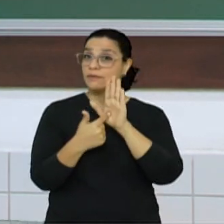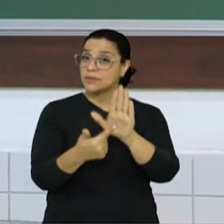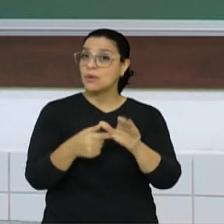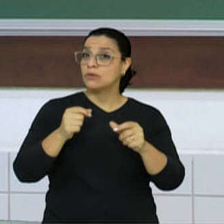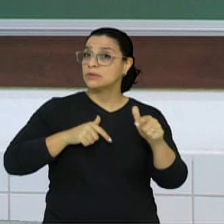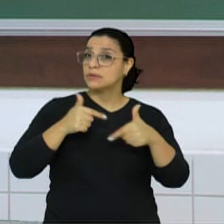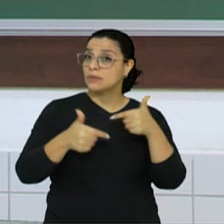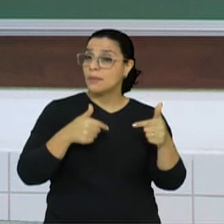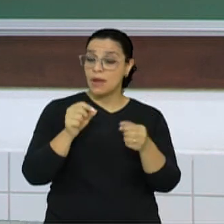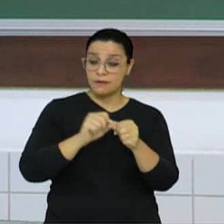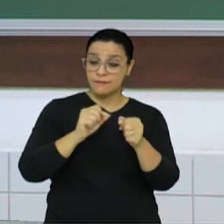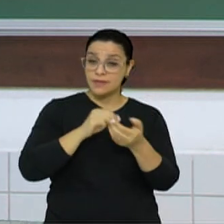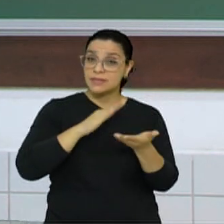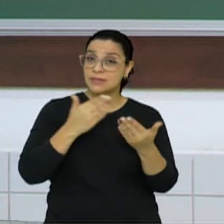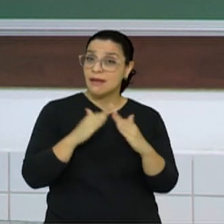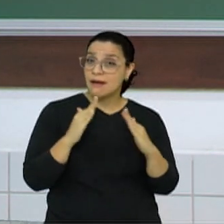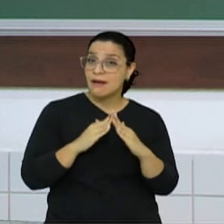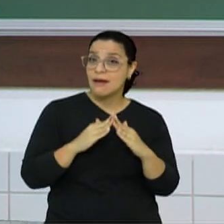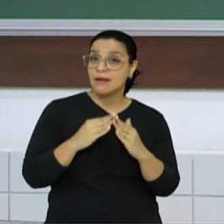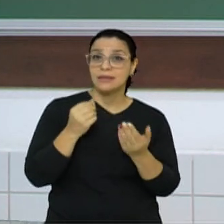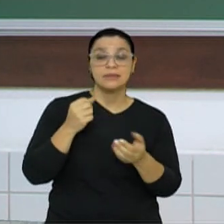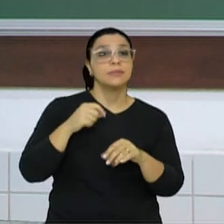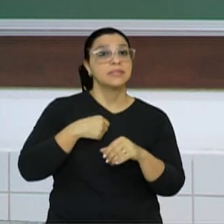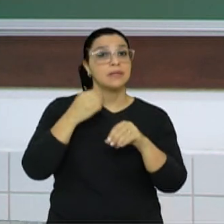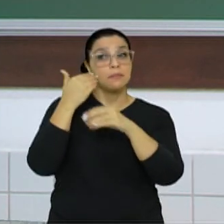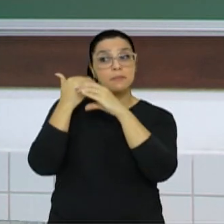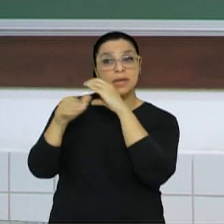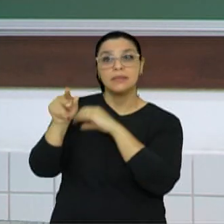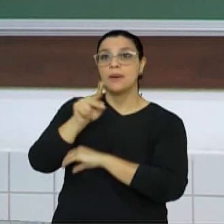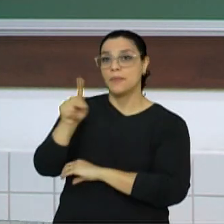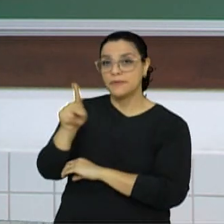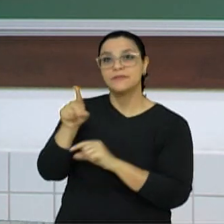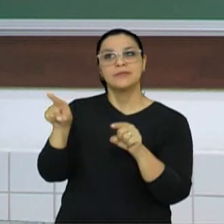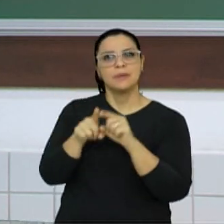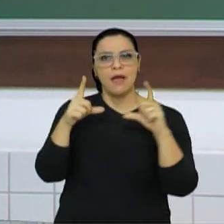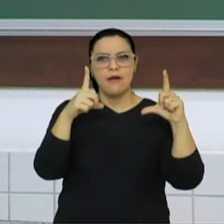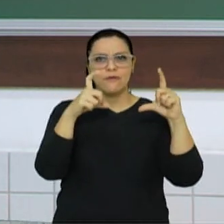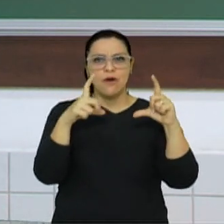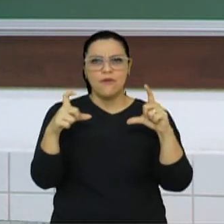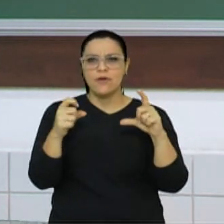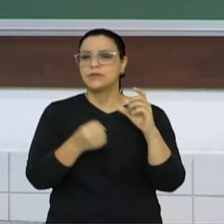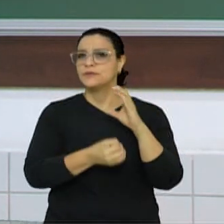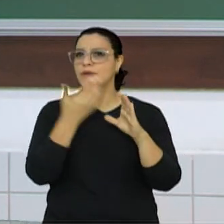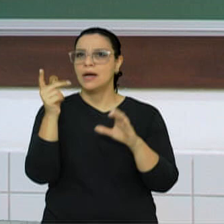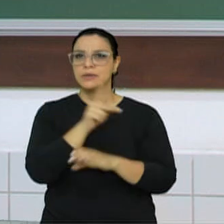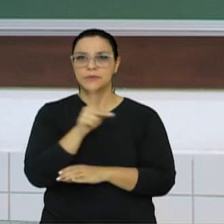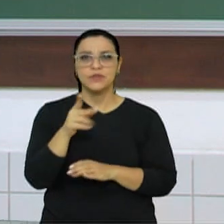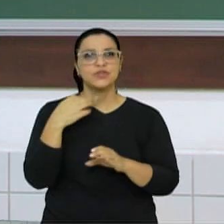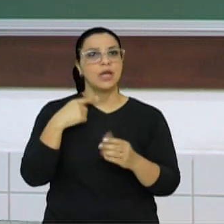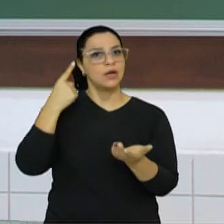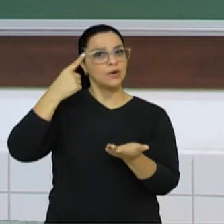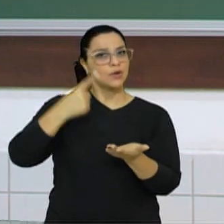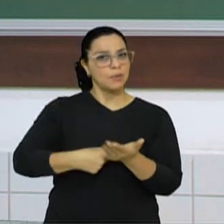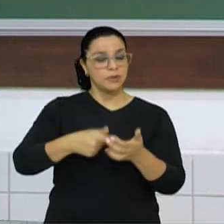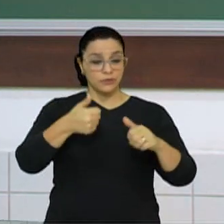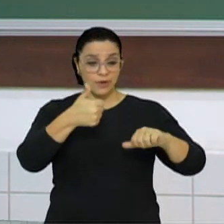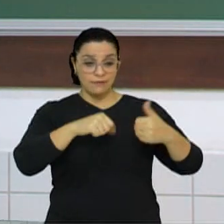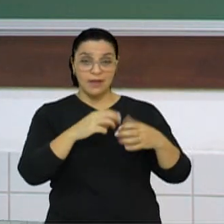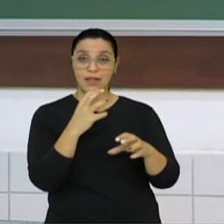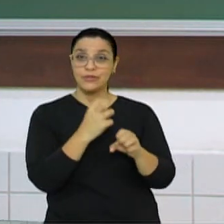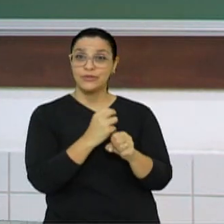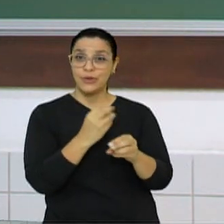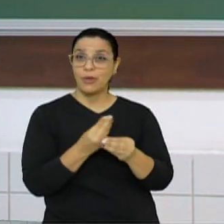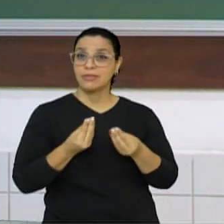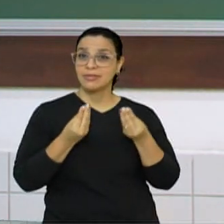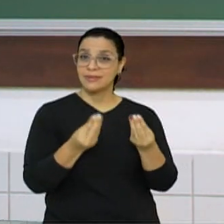o teu trabalho. E outra coisa importante, gente, envie para o seu professor, tá? Muitos professores já se comprometeram a avaliar esse